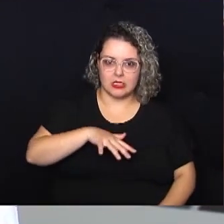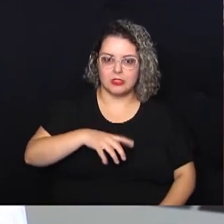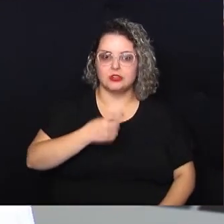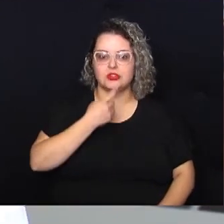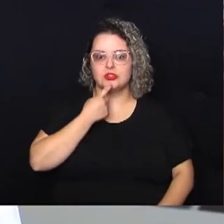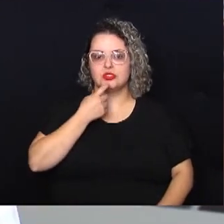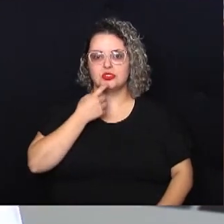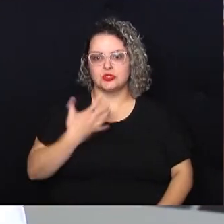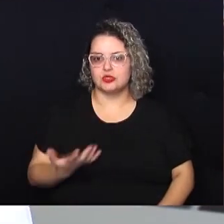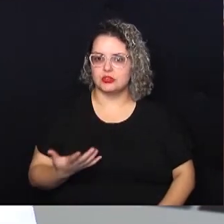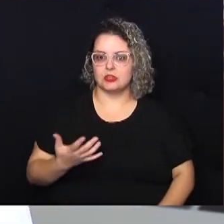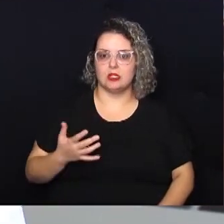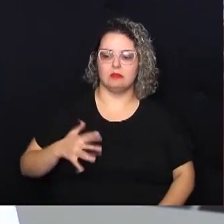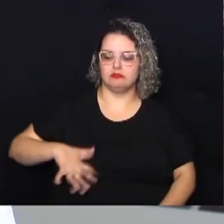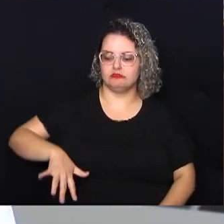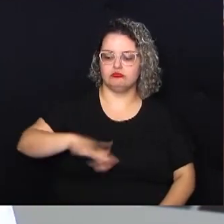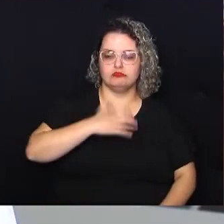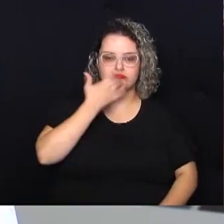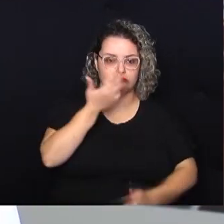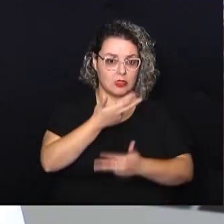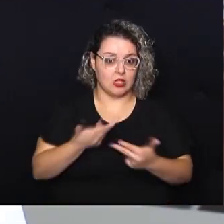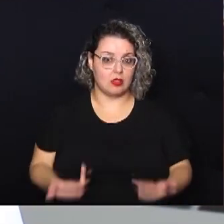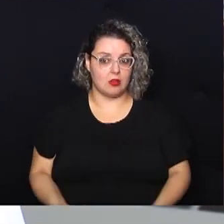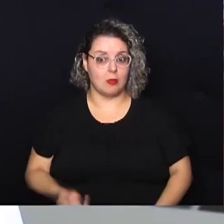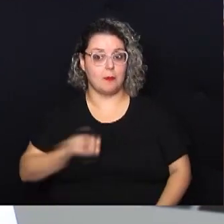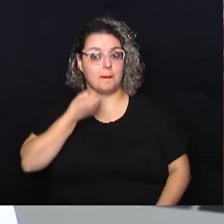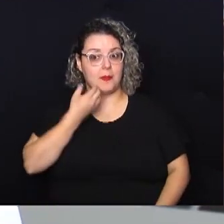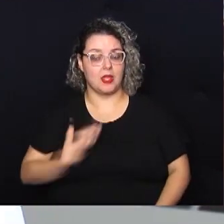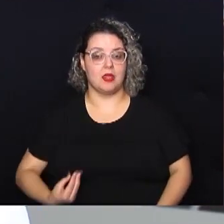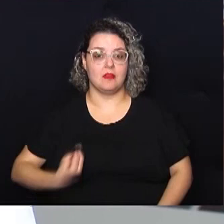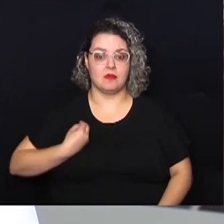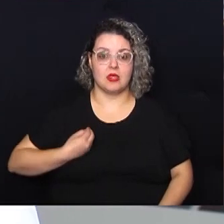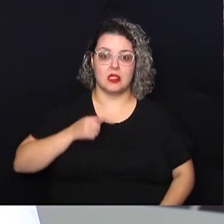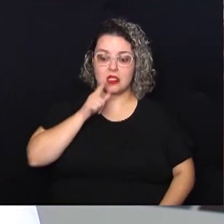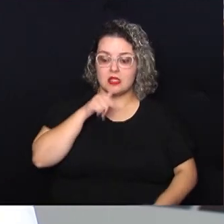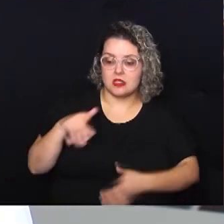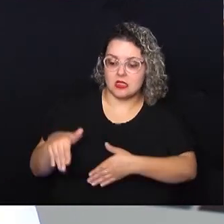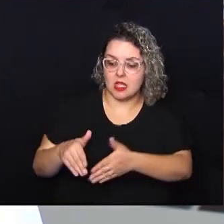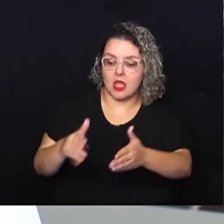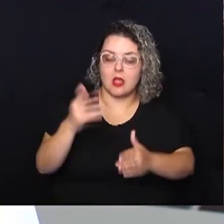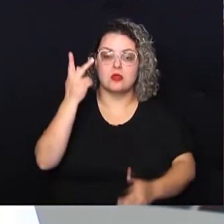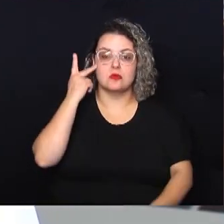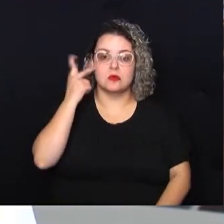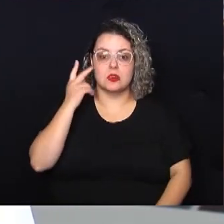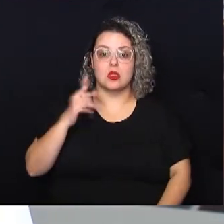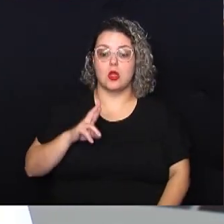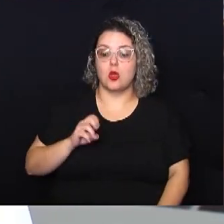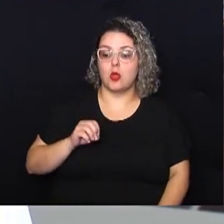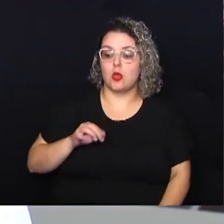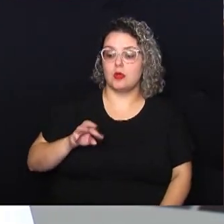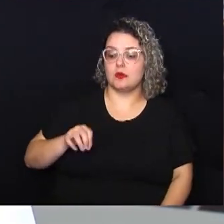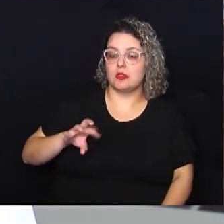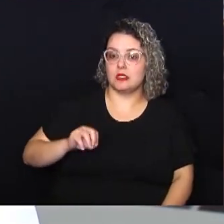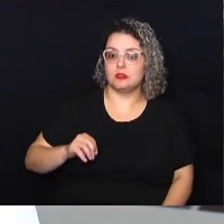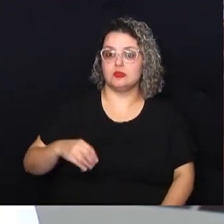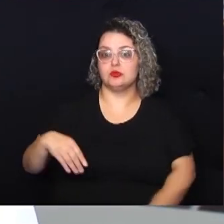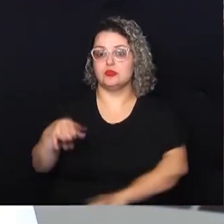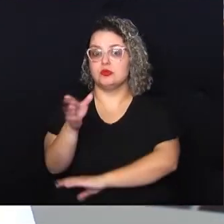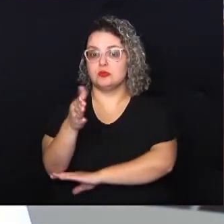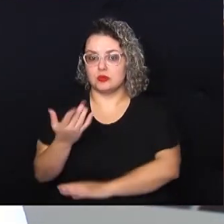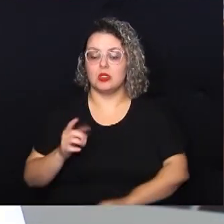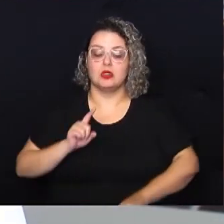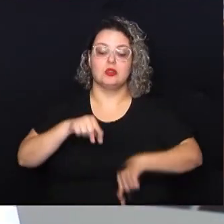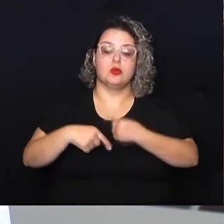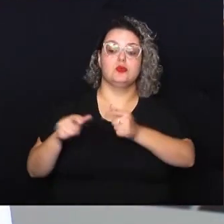Campinas, Circuito das Frutas, Bem Viver, Circuito das Águas Paulista e Roteiro dos Bandeirantes. Mapeamos também em